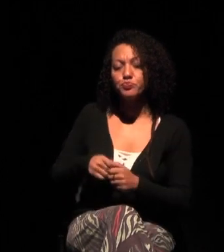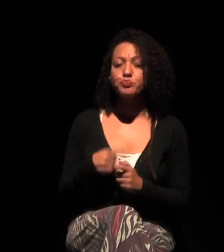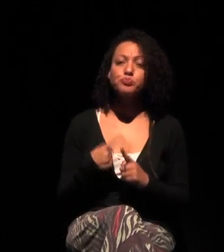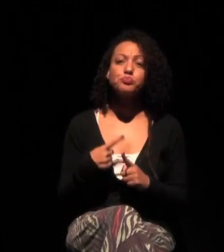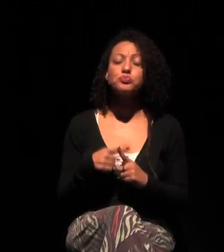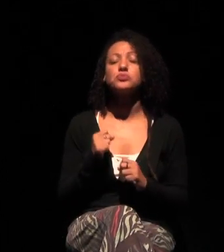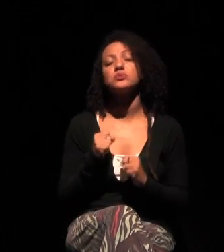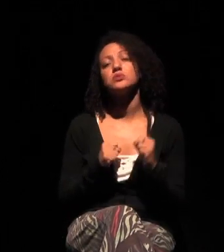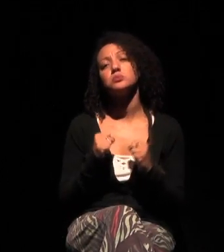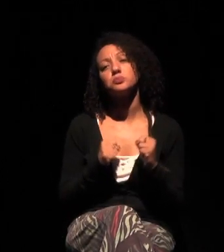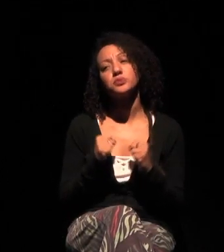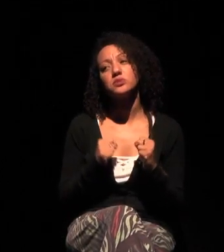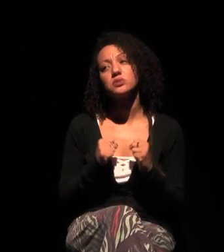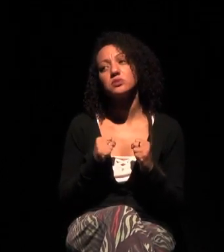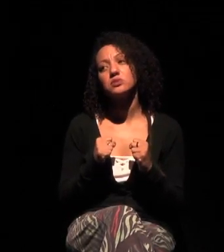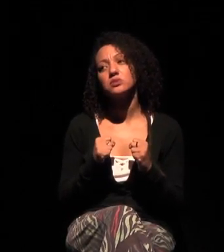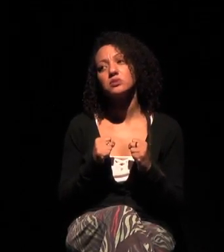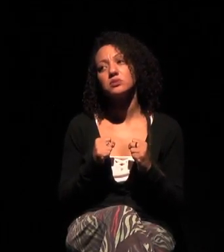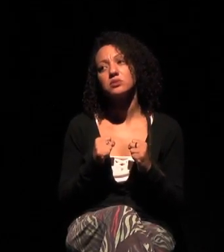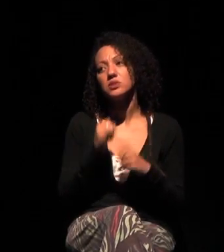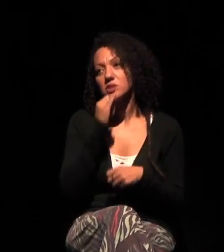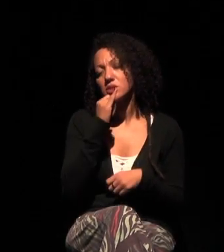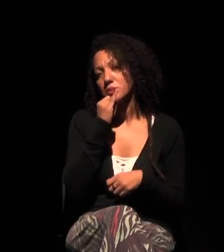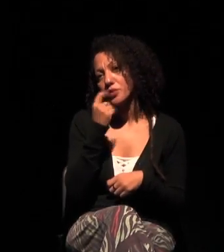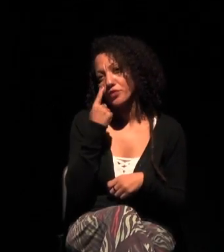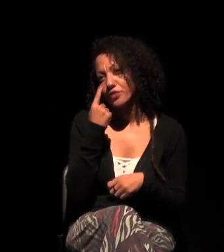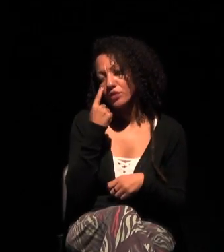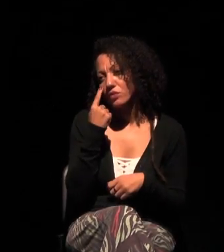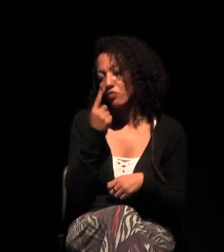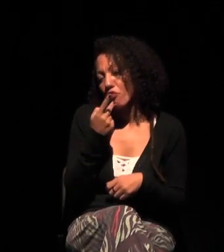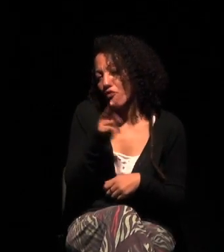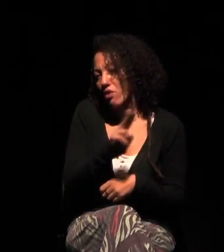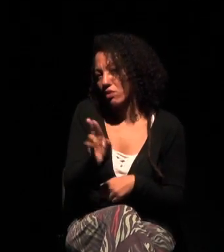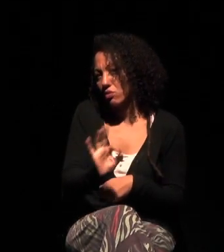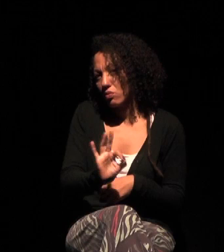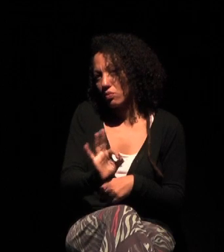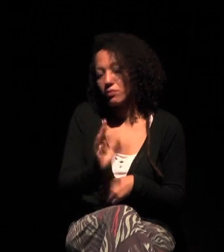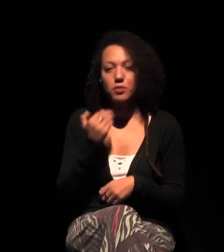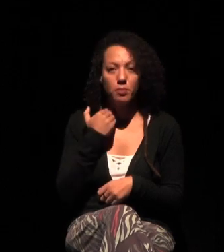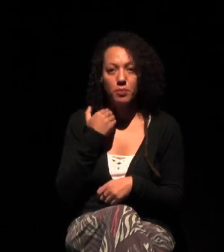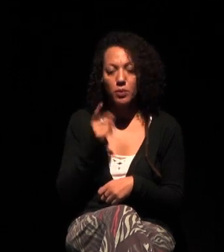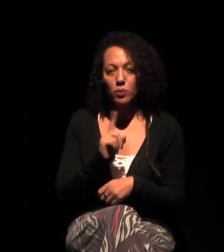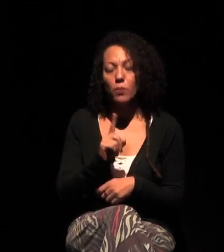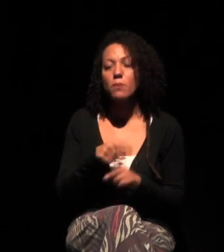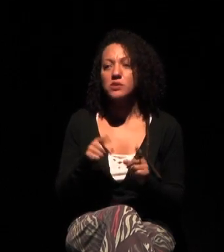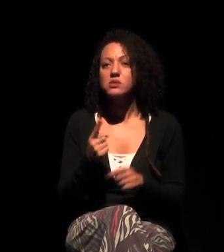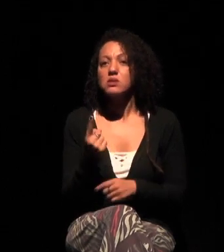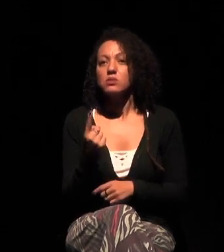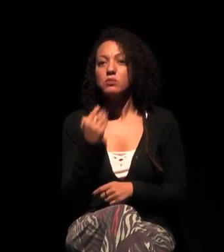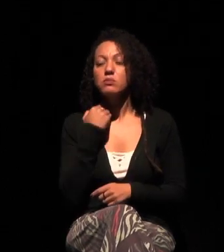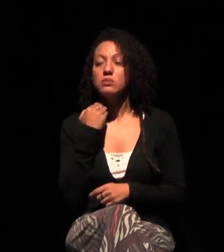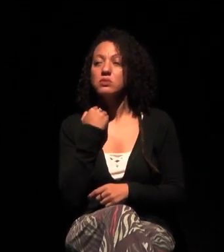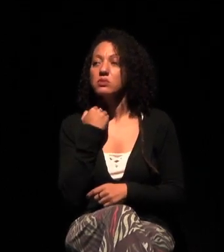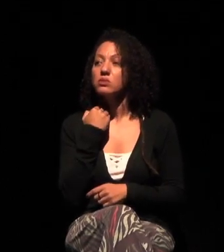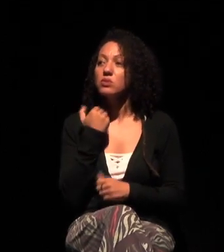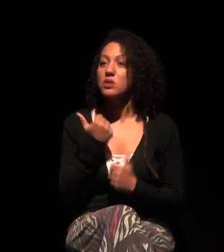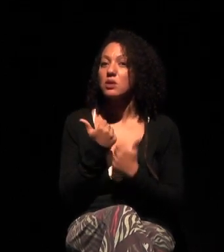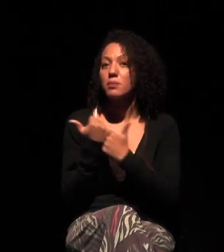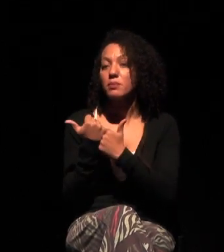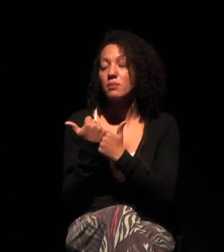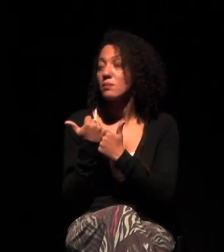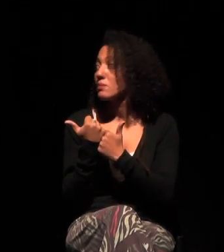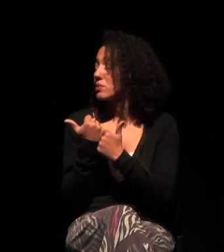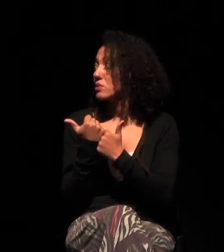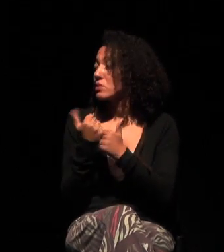atividades da universidade eu vejo por exemplo não vou mencionar o nome do do banco mas eu vejo um banco a apoiando